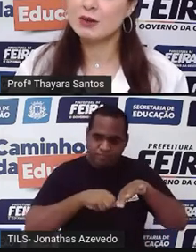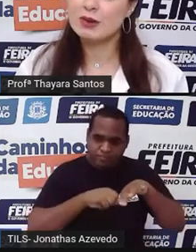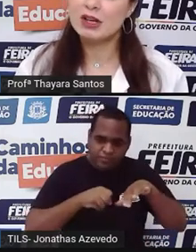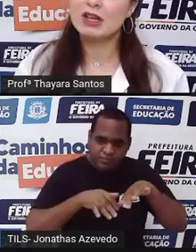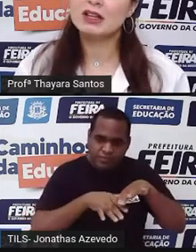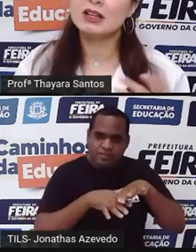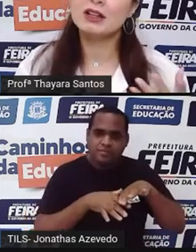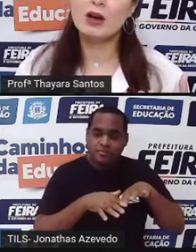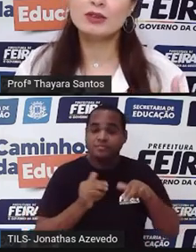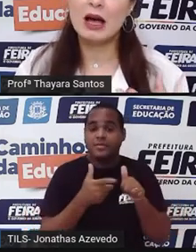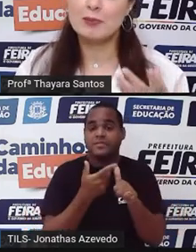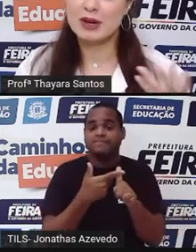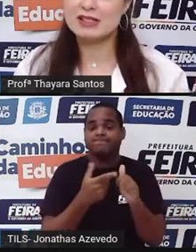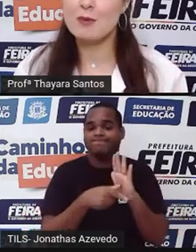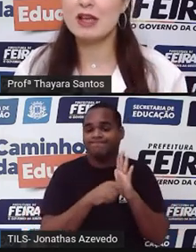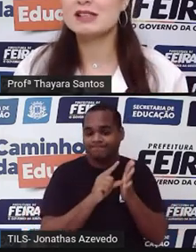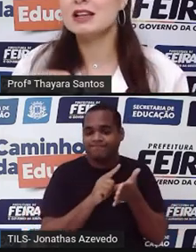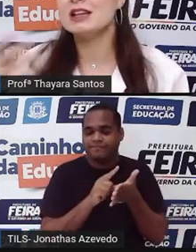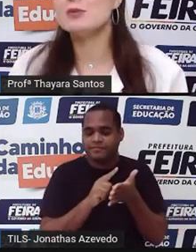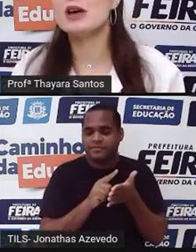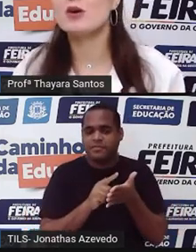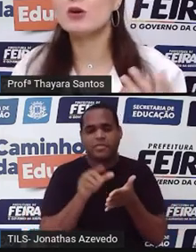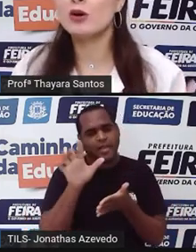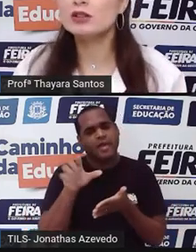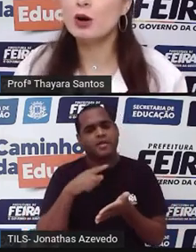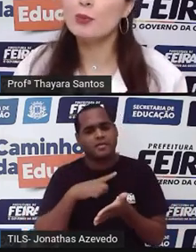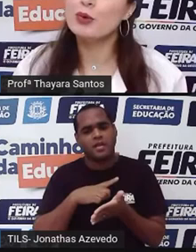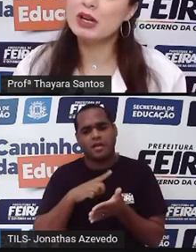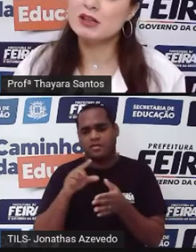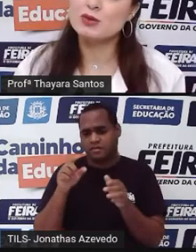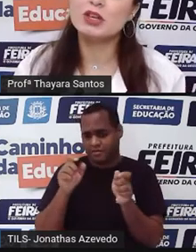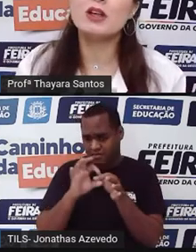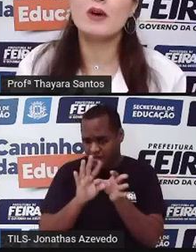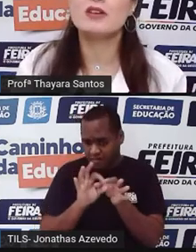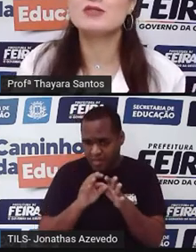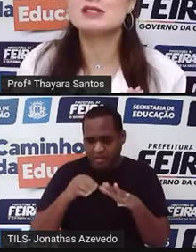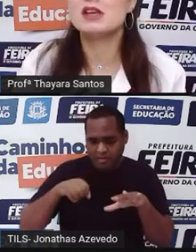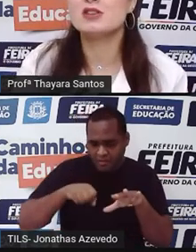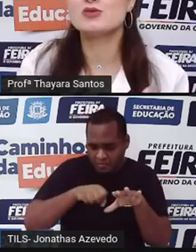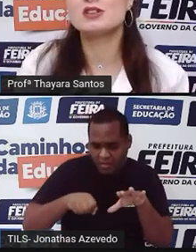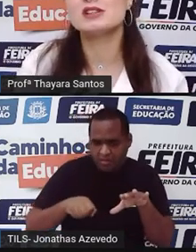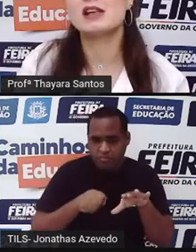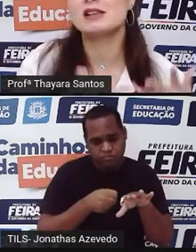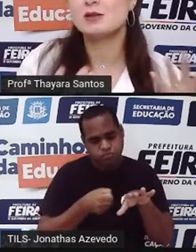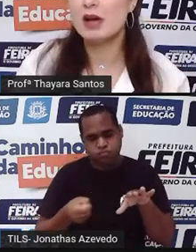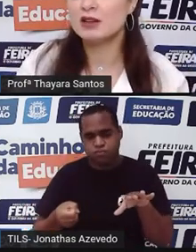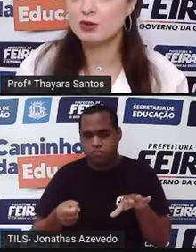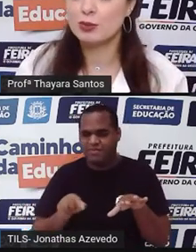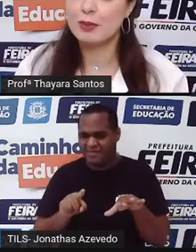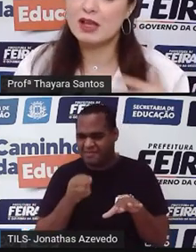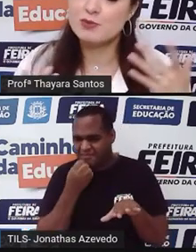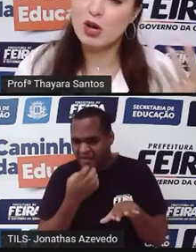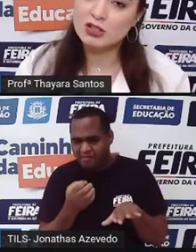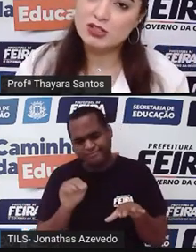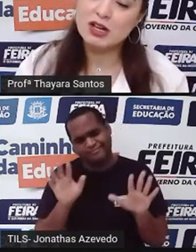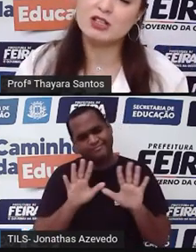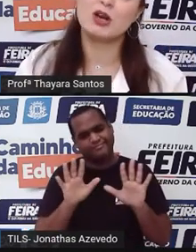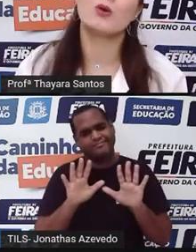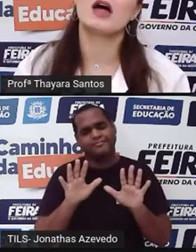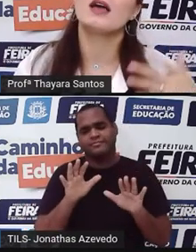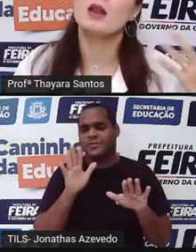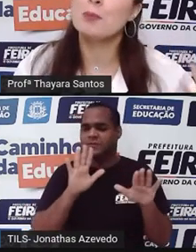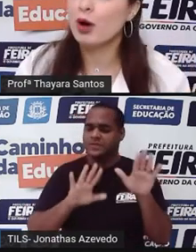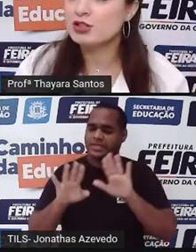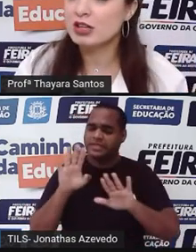então não dá para saber se ele liberou ou não Por isso que não é eficiente utilizar esse método mesmo